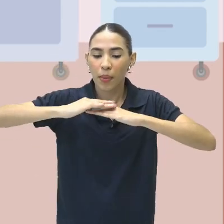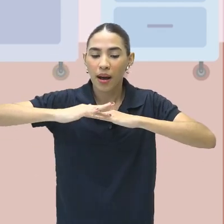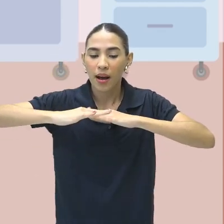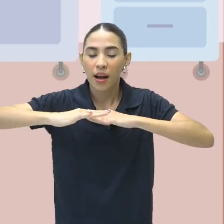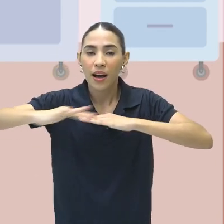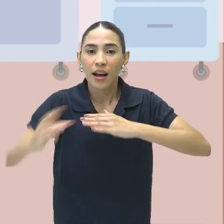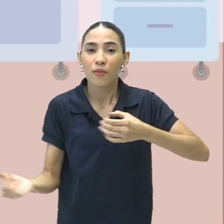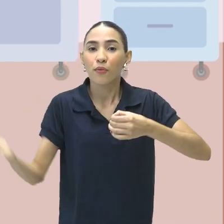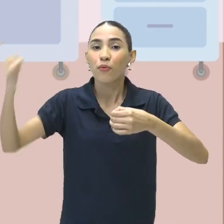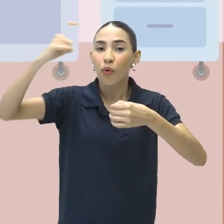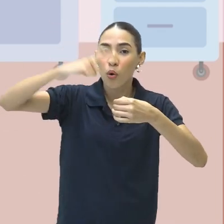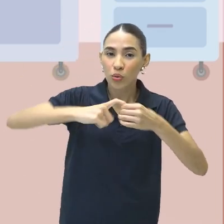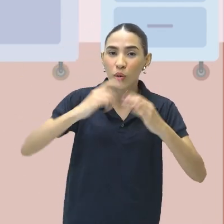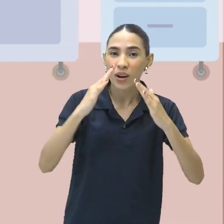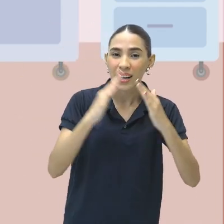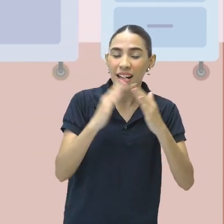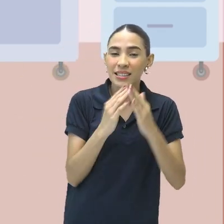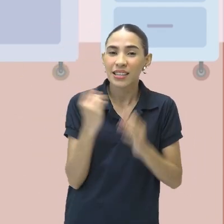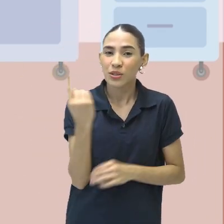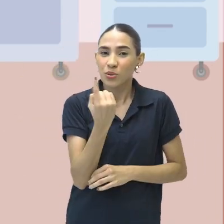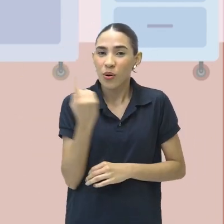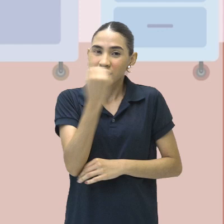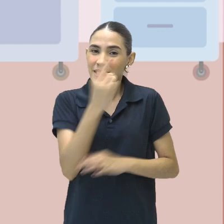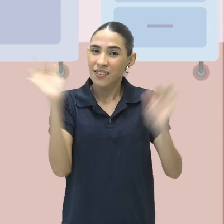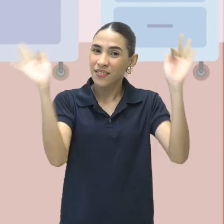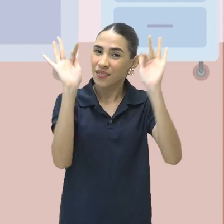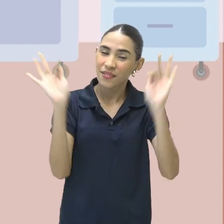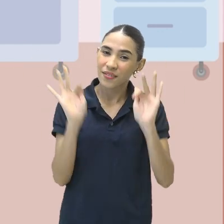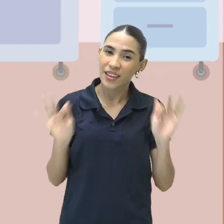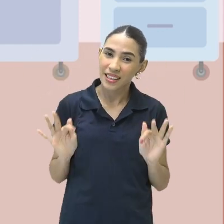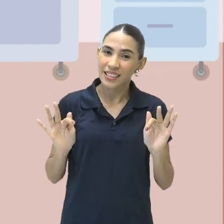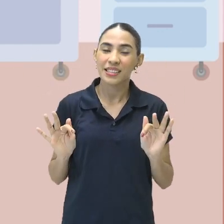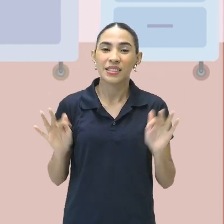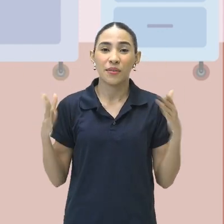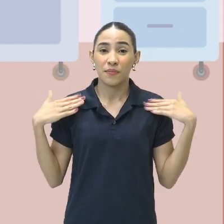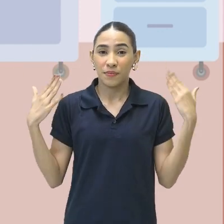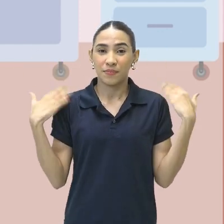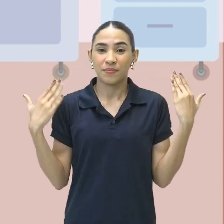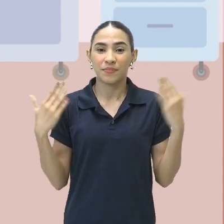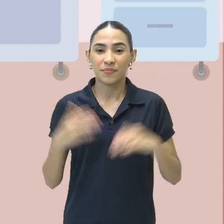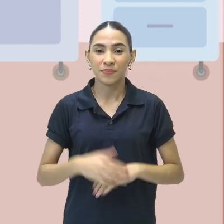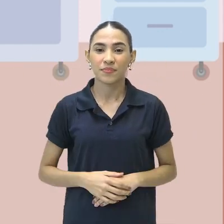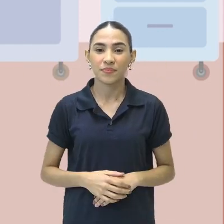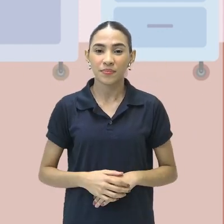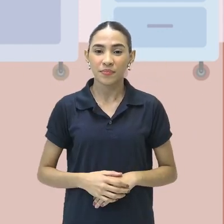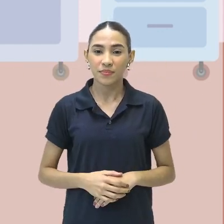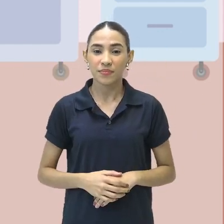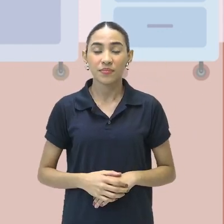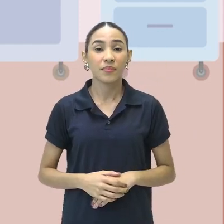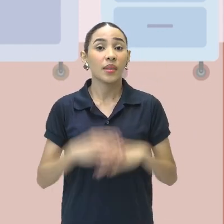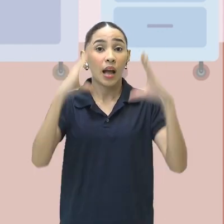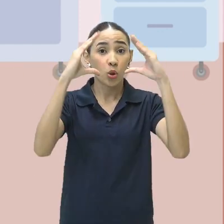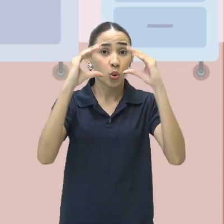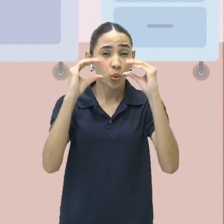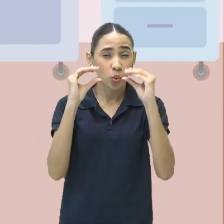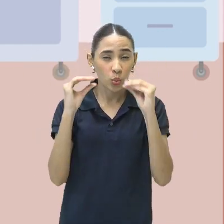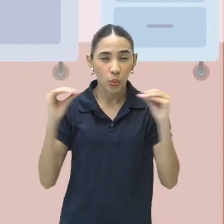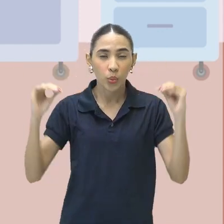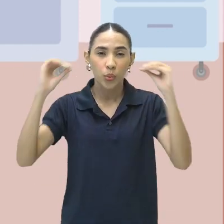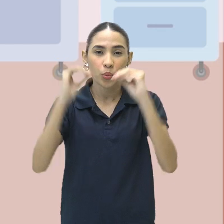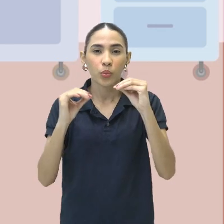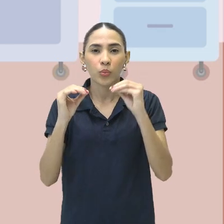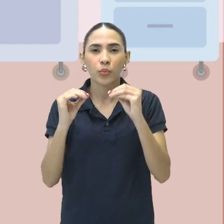sua casa pequena e sorriu para o jardim além da janela. A noite acabava quando o